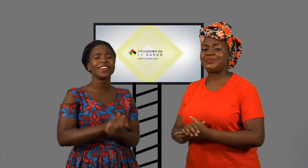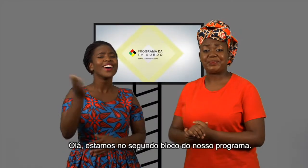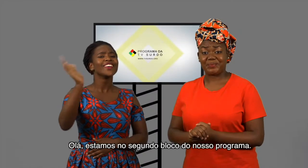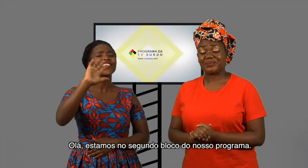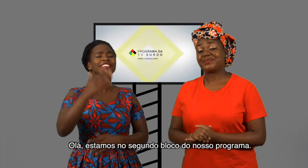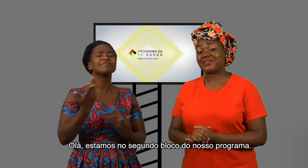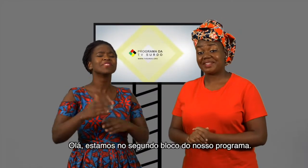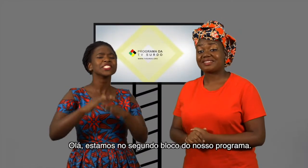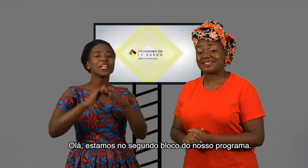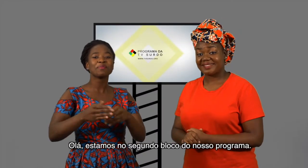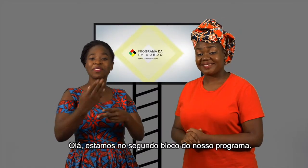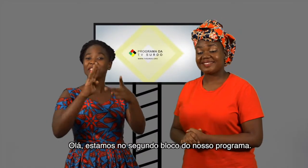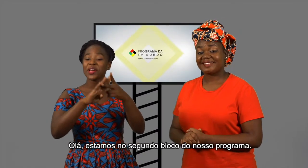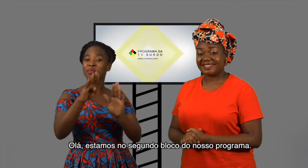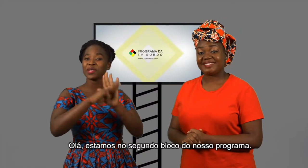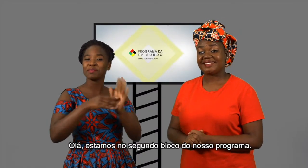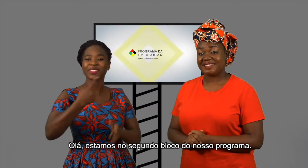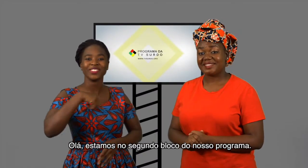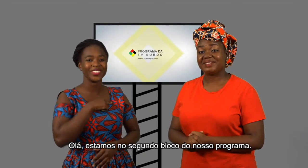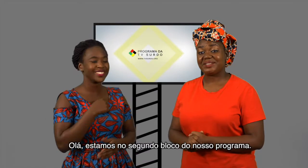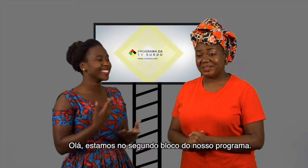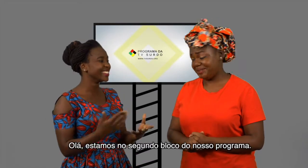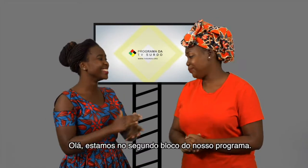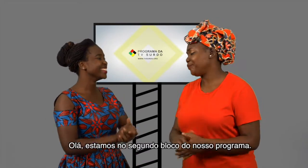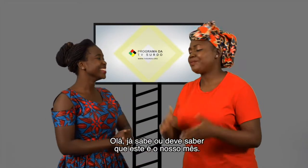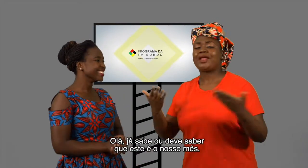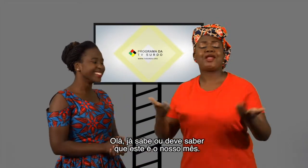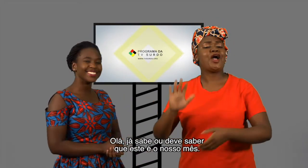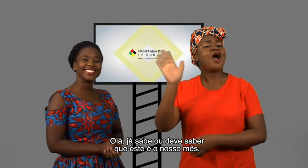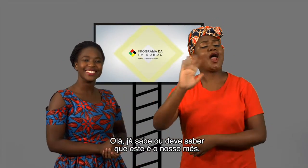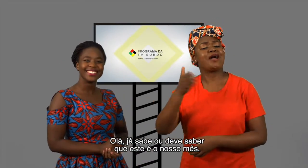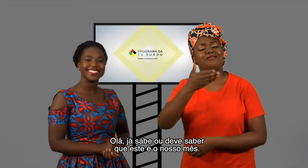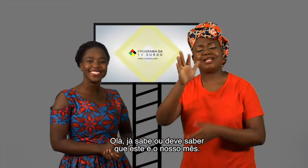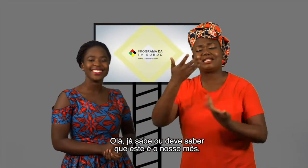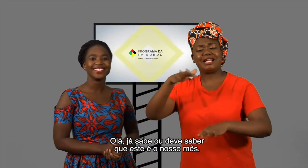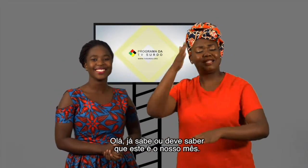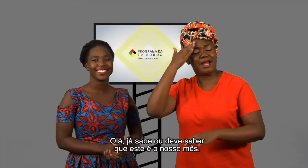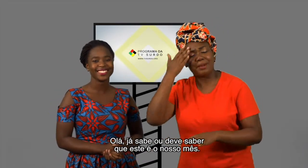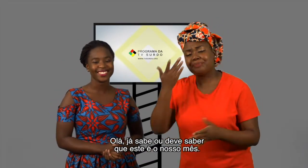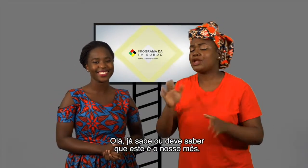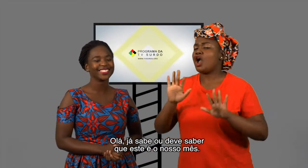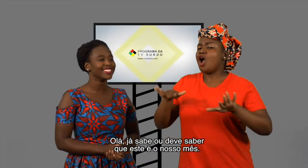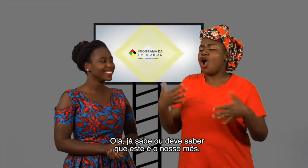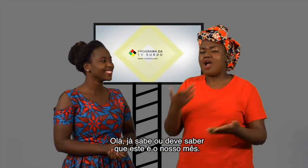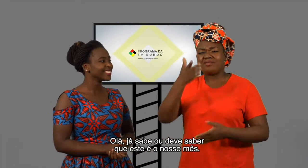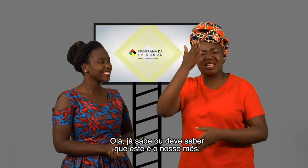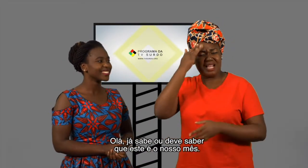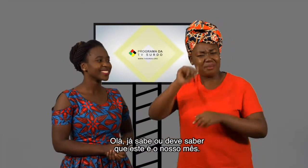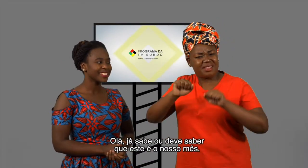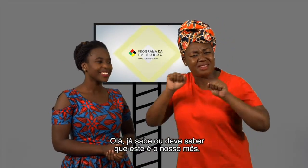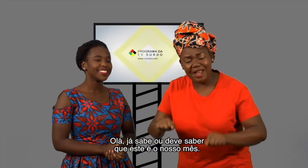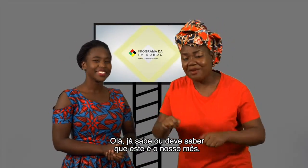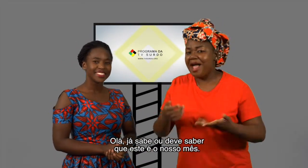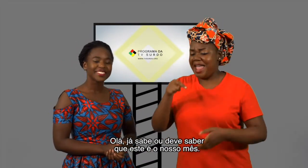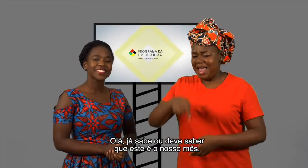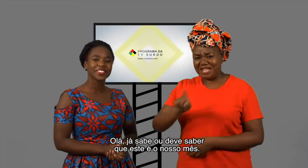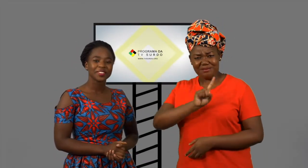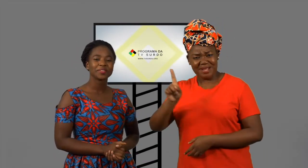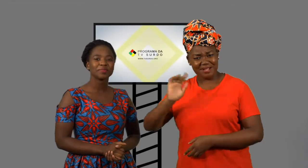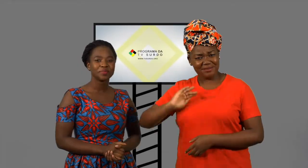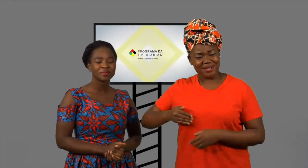Olá! Estamos no segundo bloco do nosso programa. Olá! Já sabe ou deve saber que este é o nosso